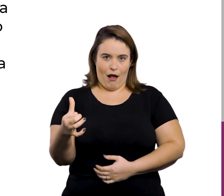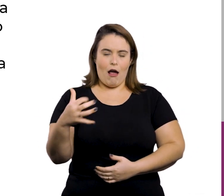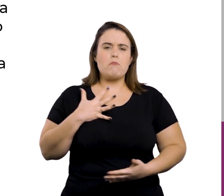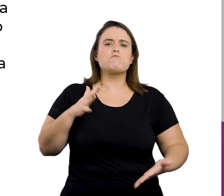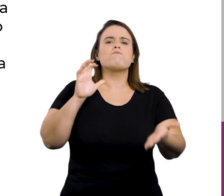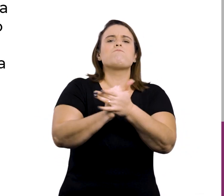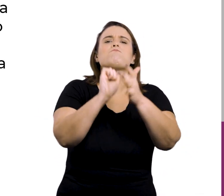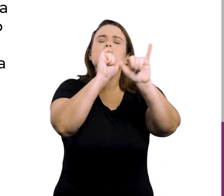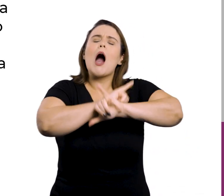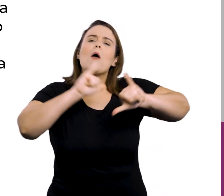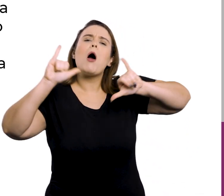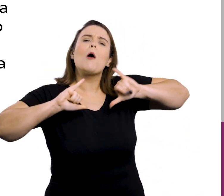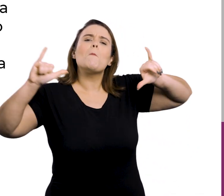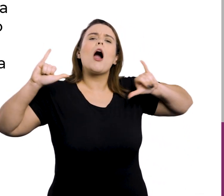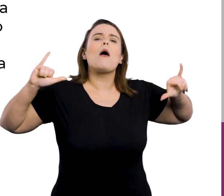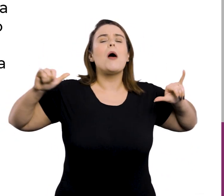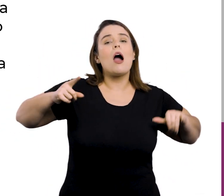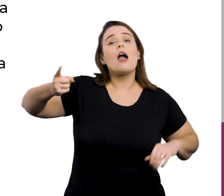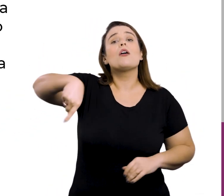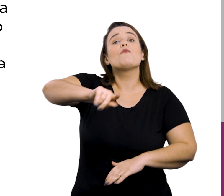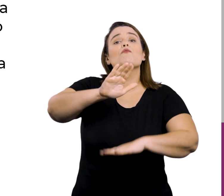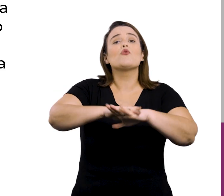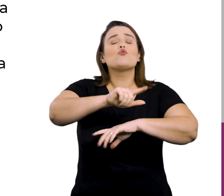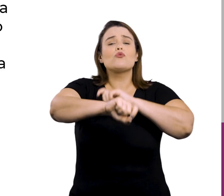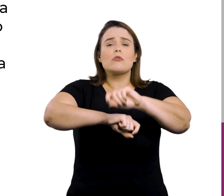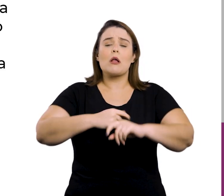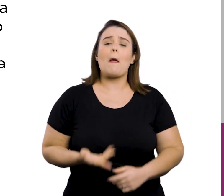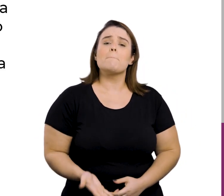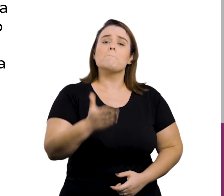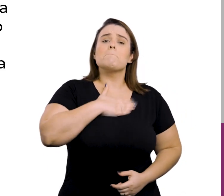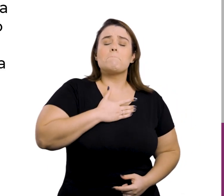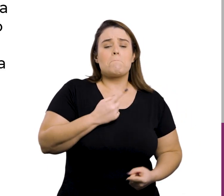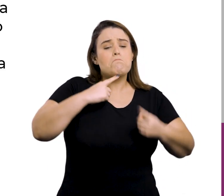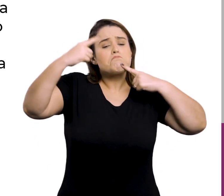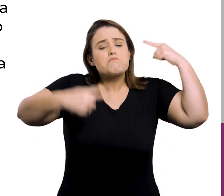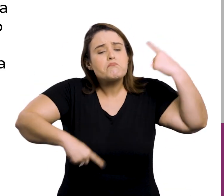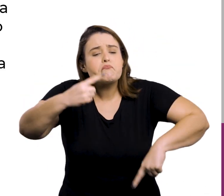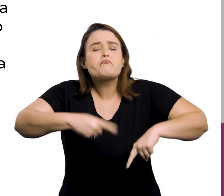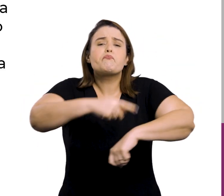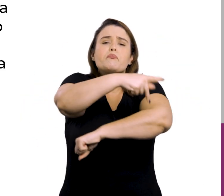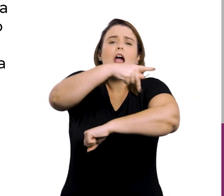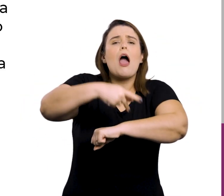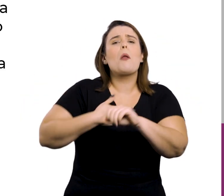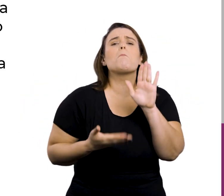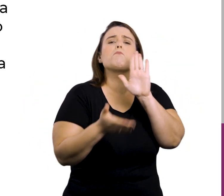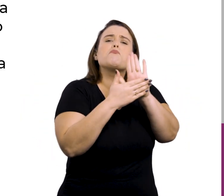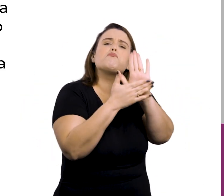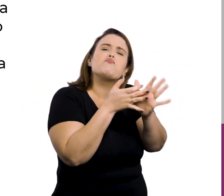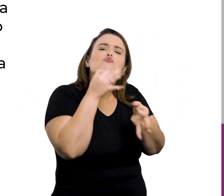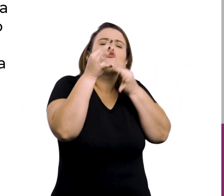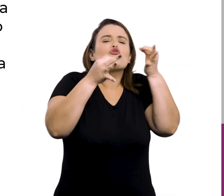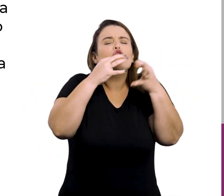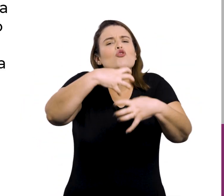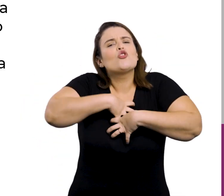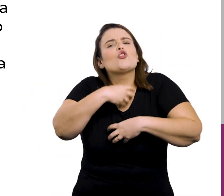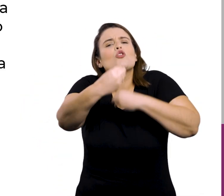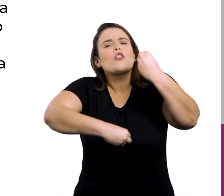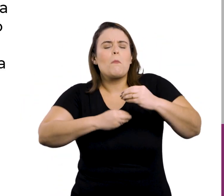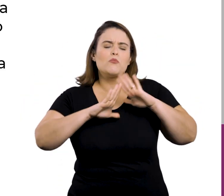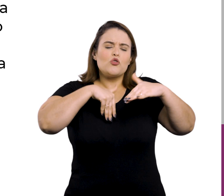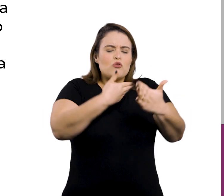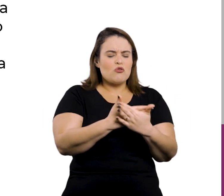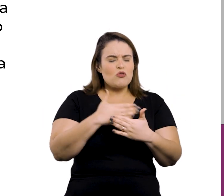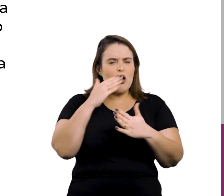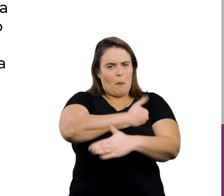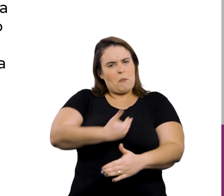entre 2015 e 2016, o que fizeram foi tomar para si o debate pedagógico e propor